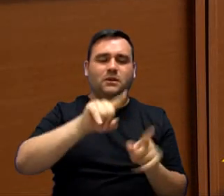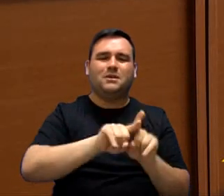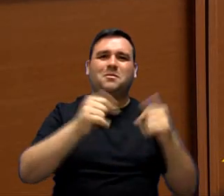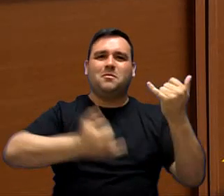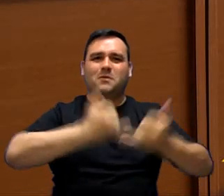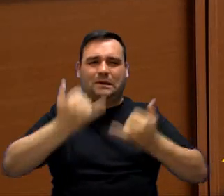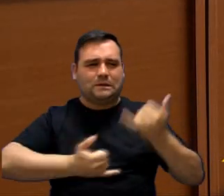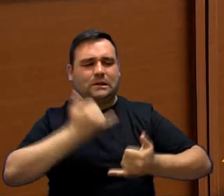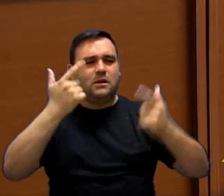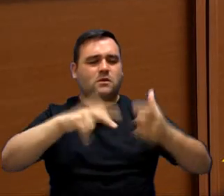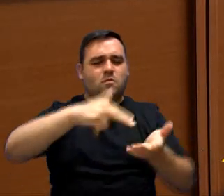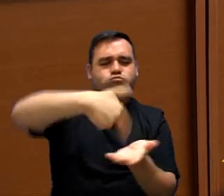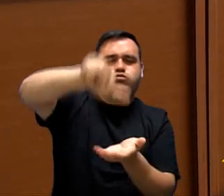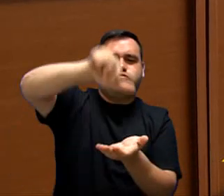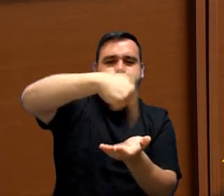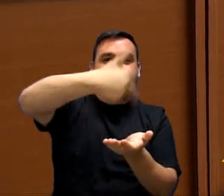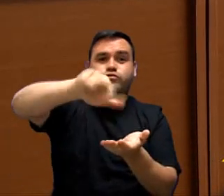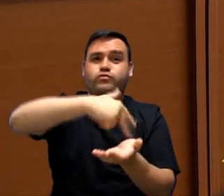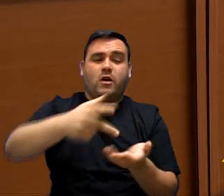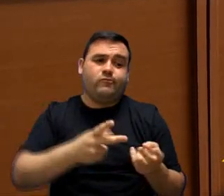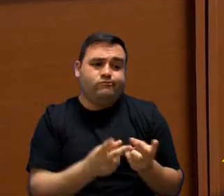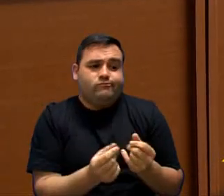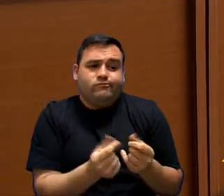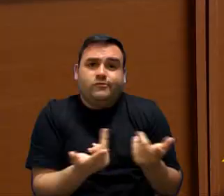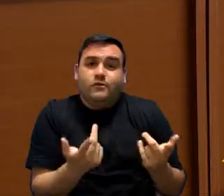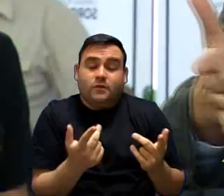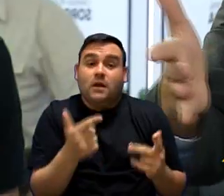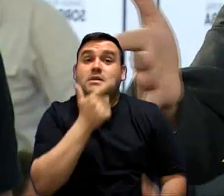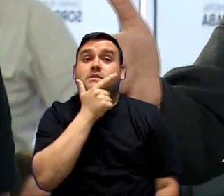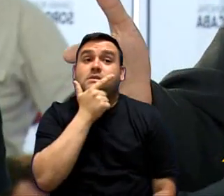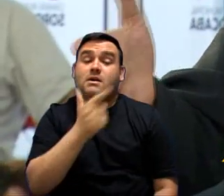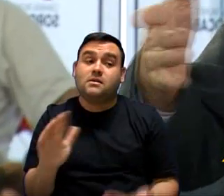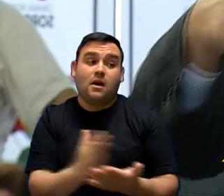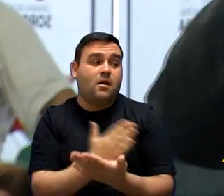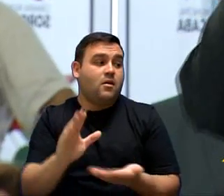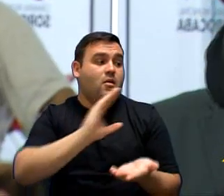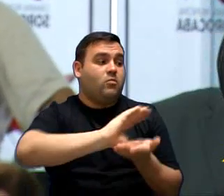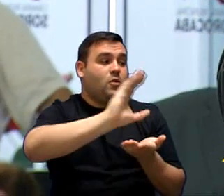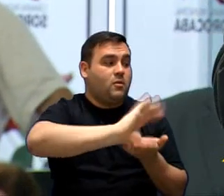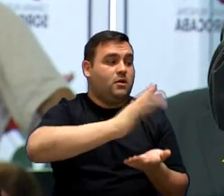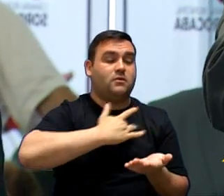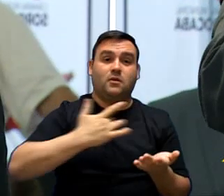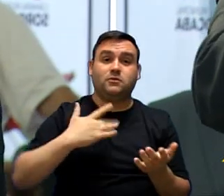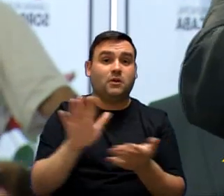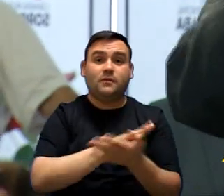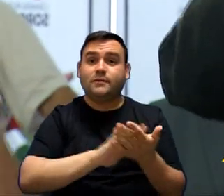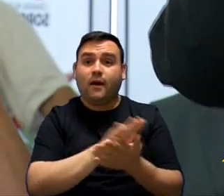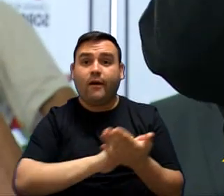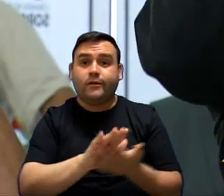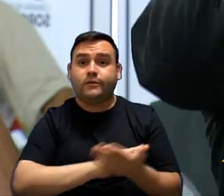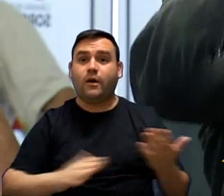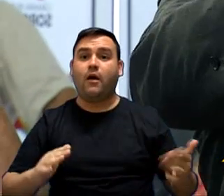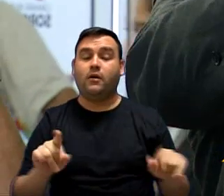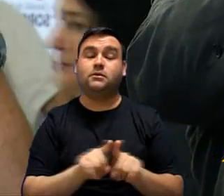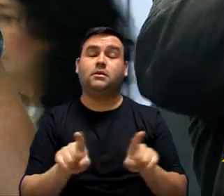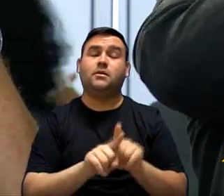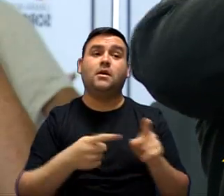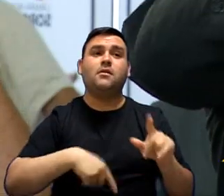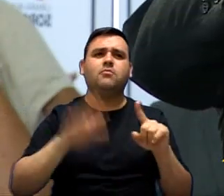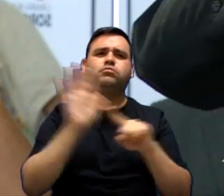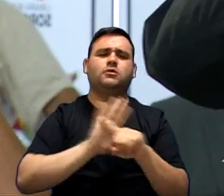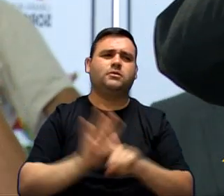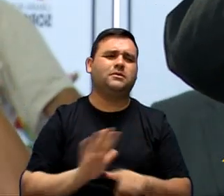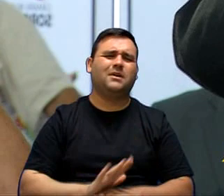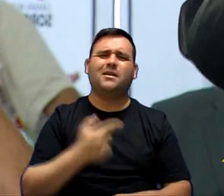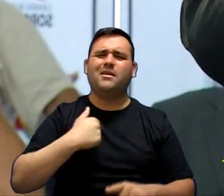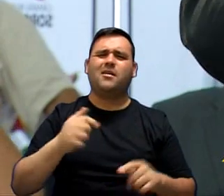playground, pista de skate, e não foi feito nada. Para Santa Casa, alguns mandaram para a saúde e não foi, Péricles. Então, vamos questionar. Eu